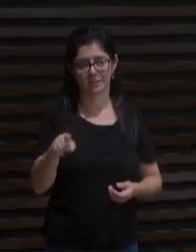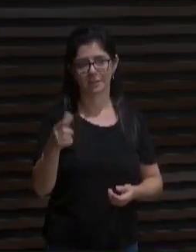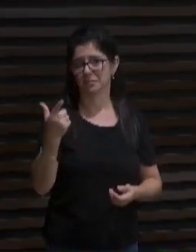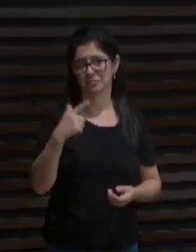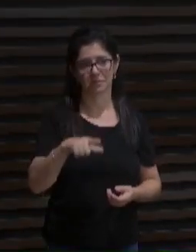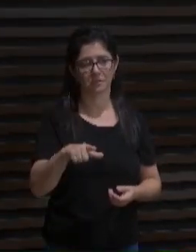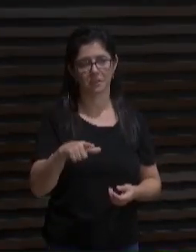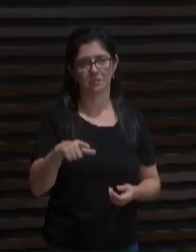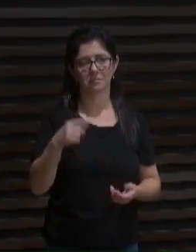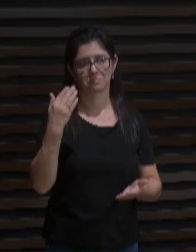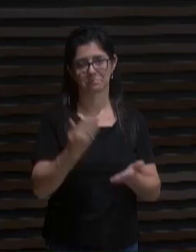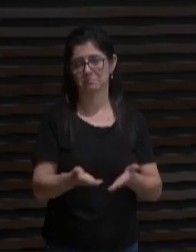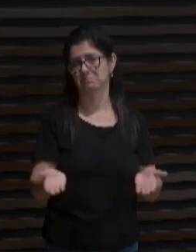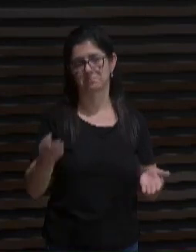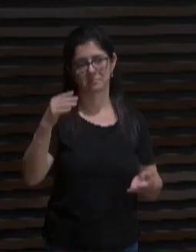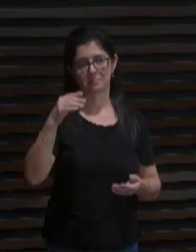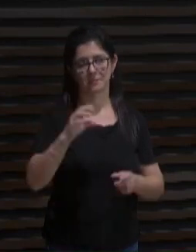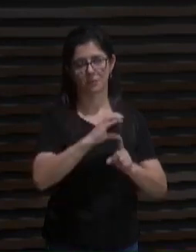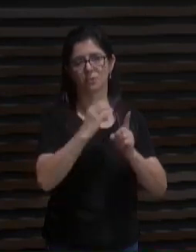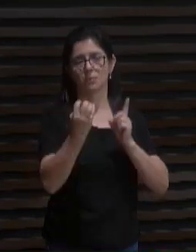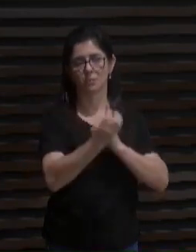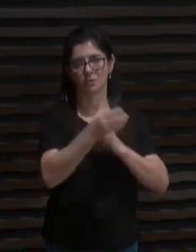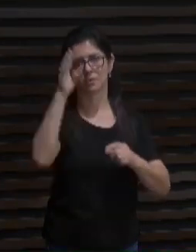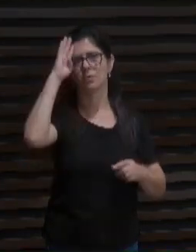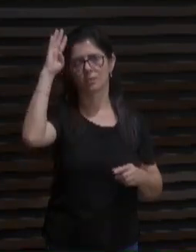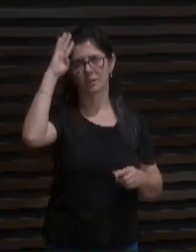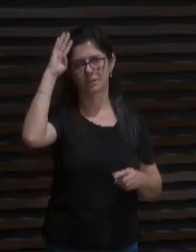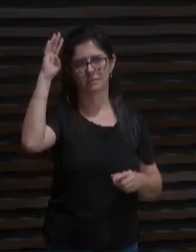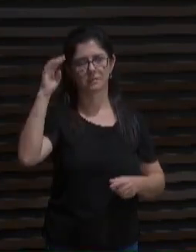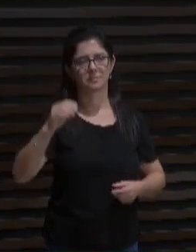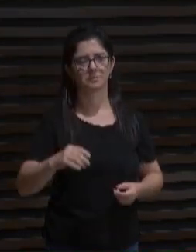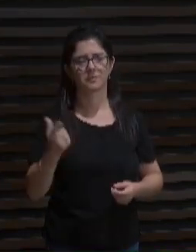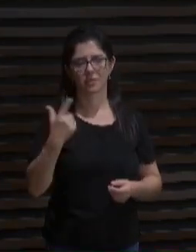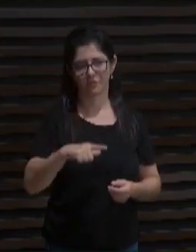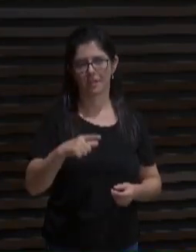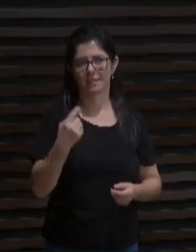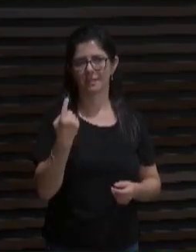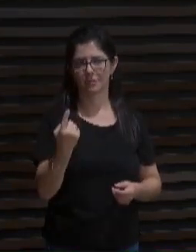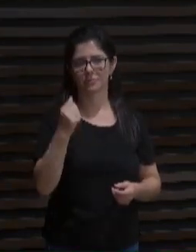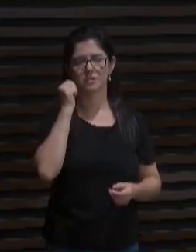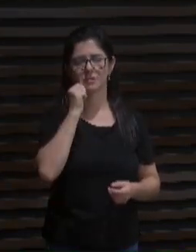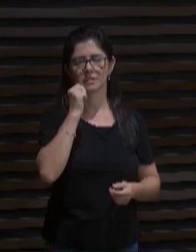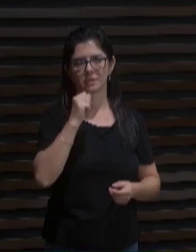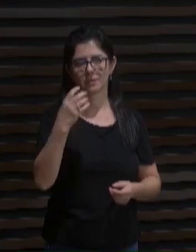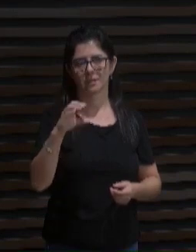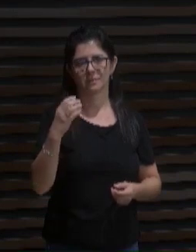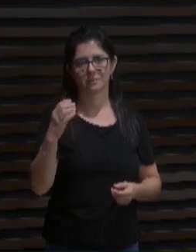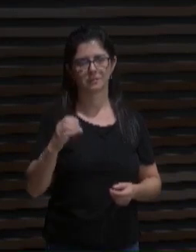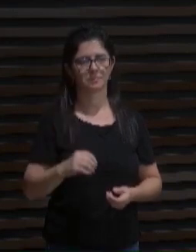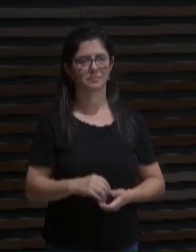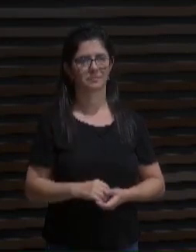aqui é uma bênção, tá bom? Nós tivemos uma irmã que veio de Curitiba outro dia, veio aqui para a reunião de oração, mas isso é